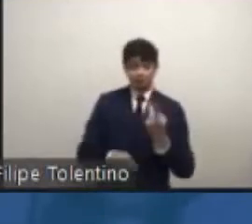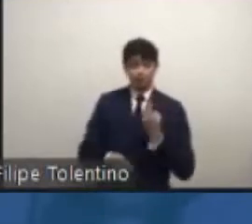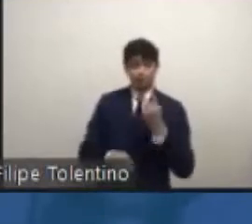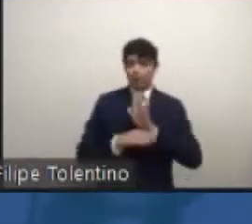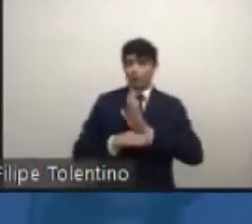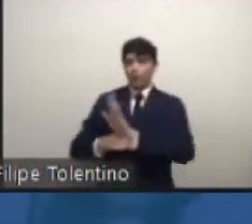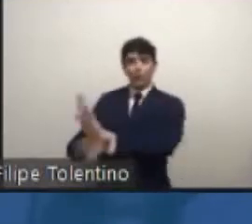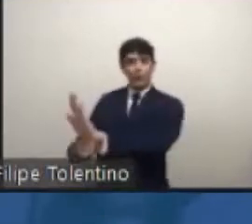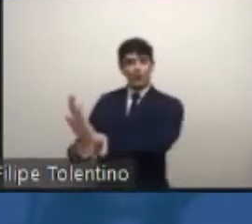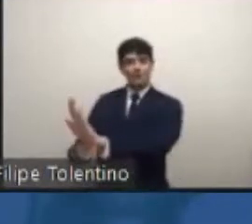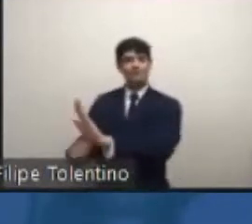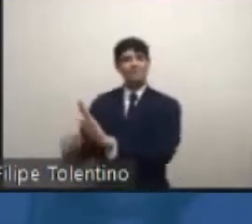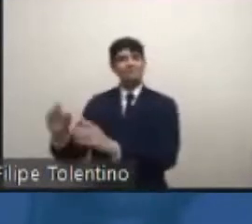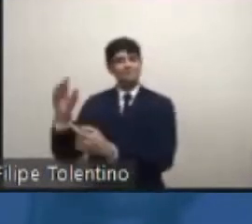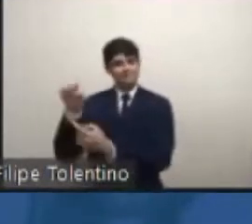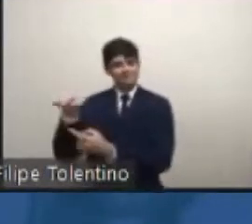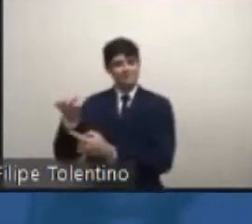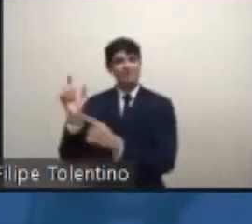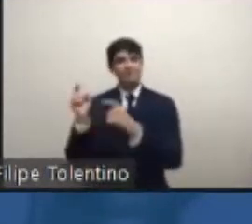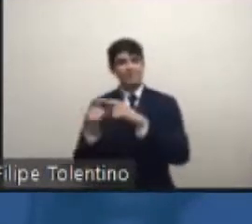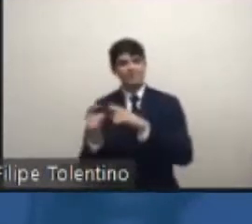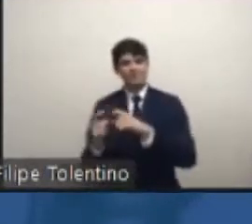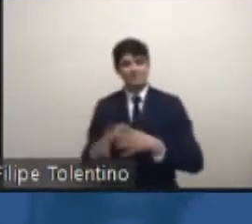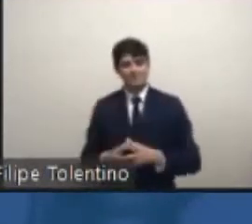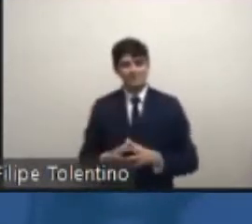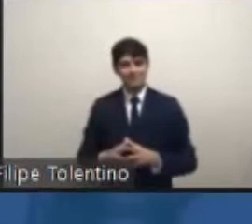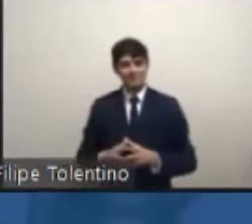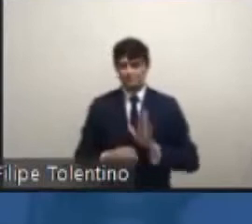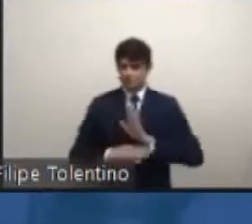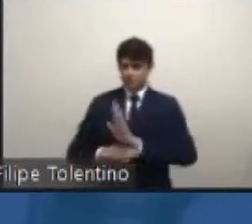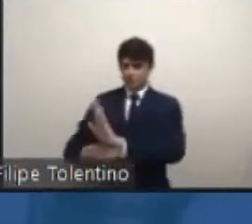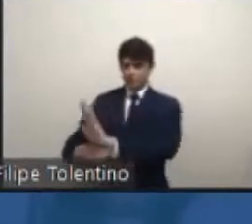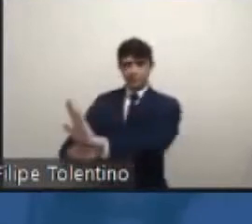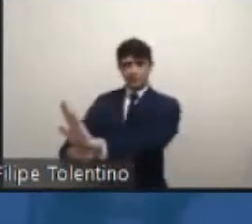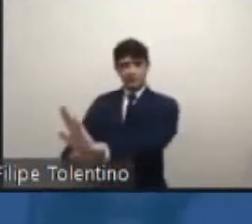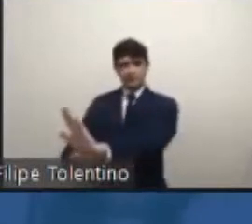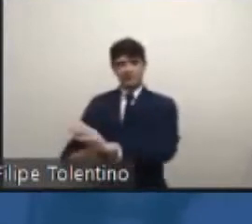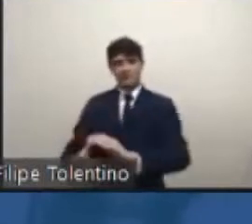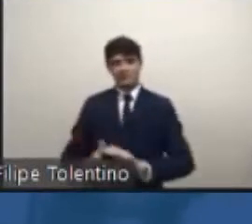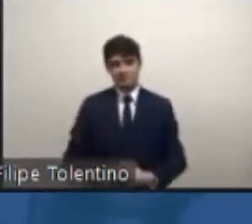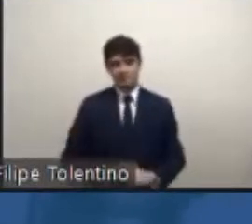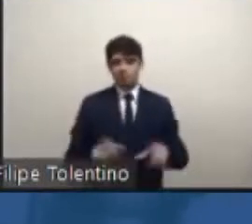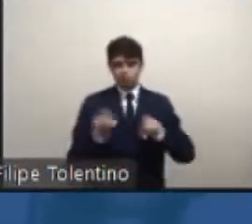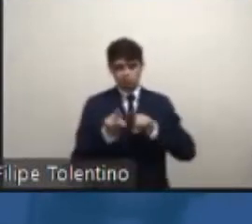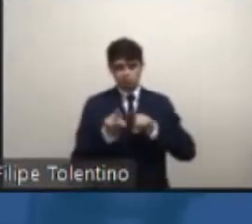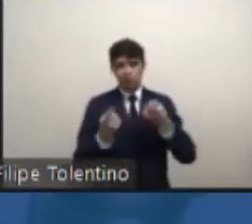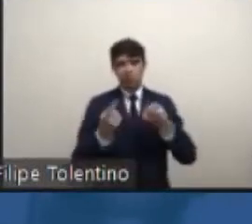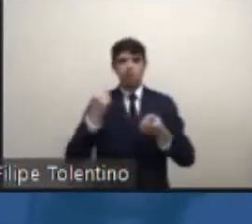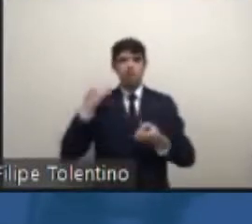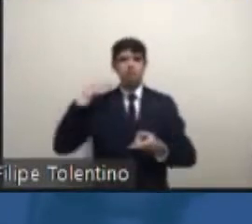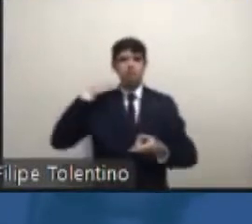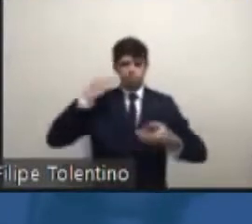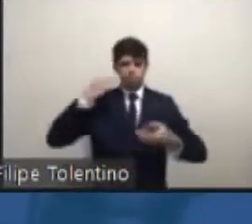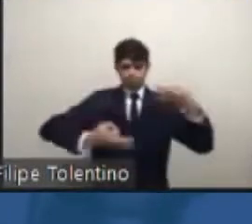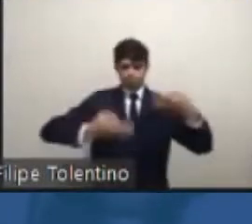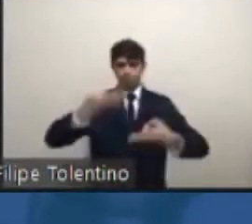do Ministério Público Federal, e está muito bem fundamentado também por renomados juristas, e essa posição tem sido acompanhada